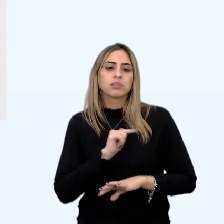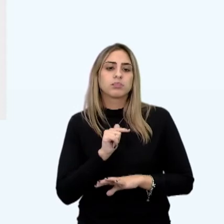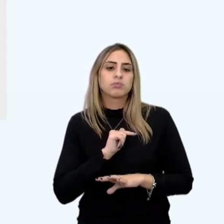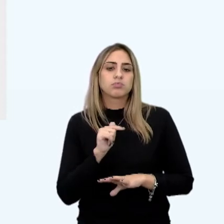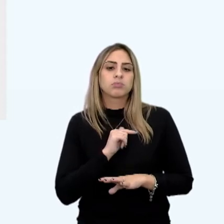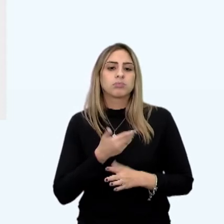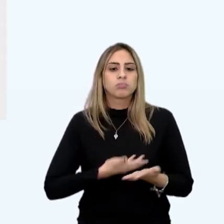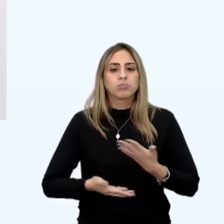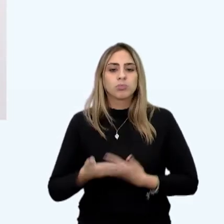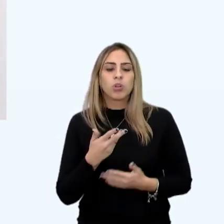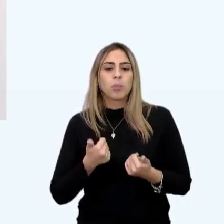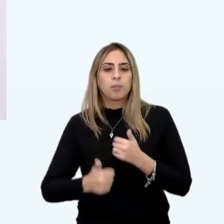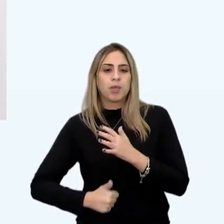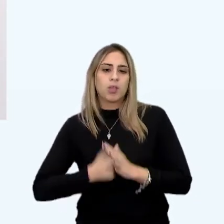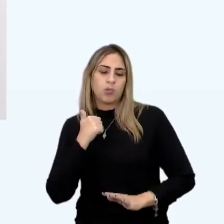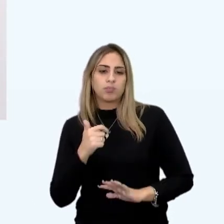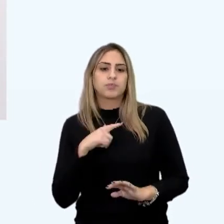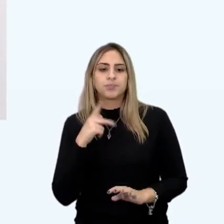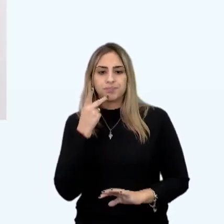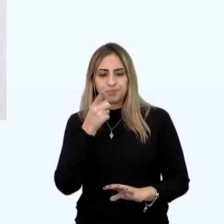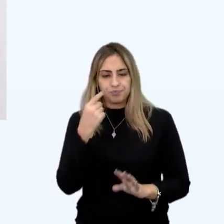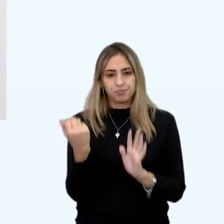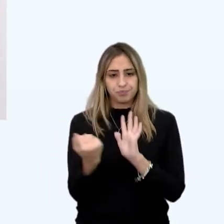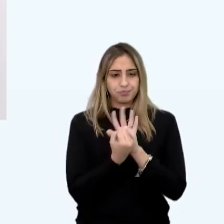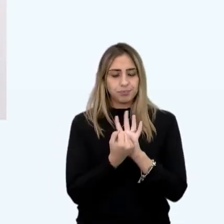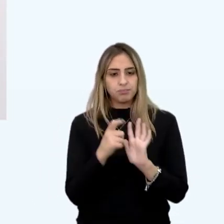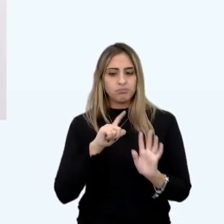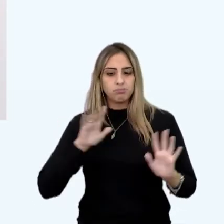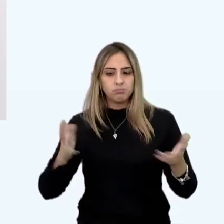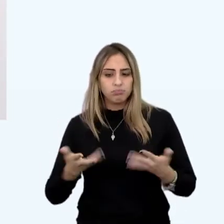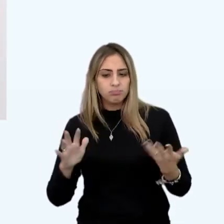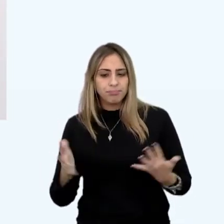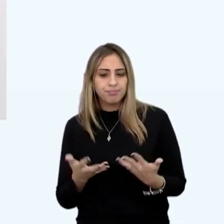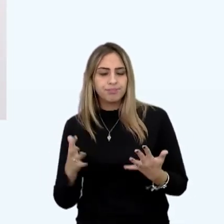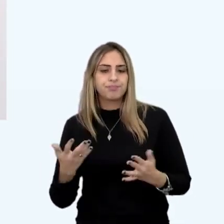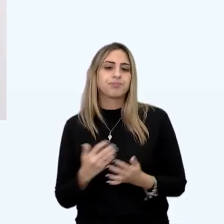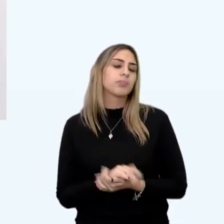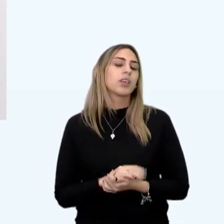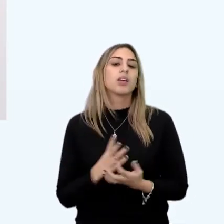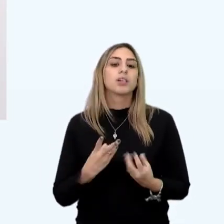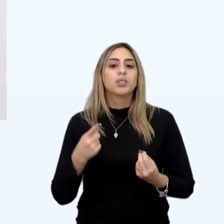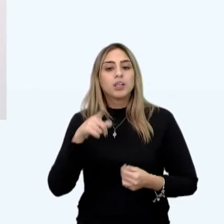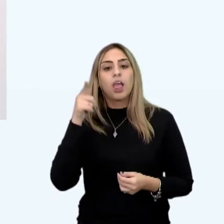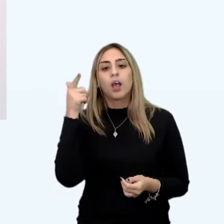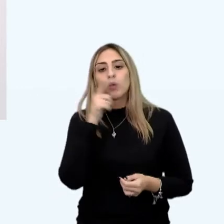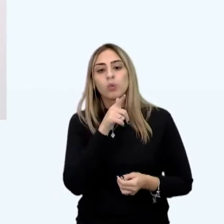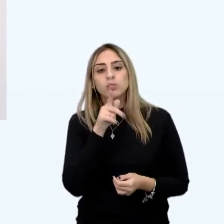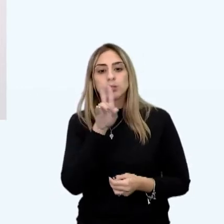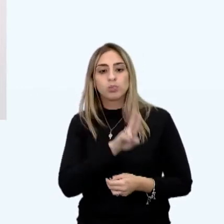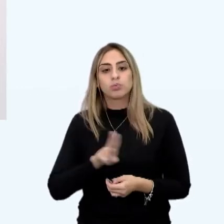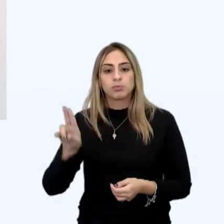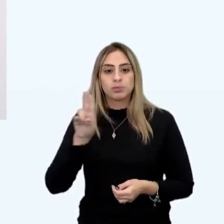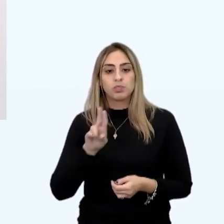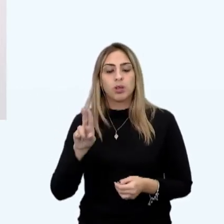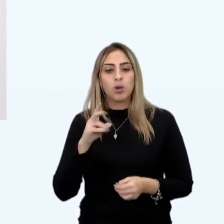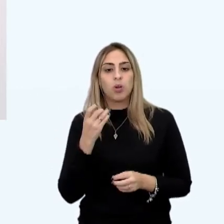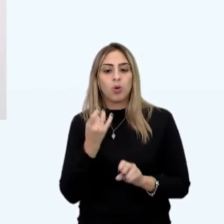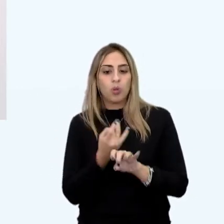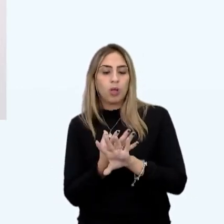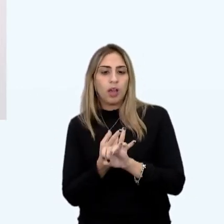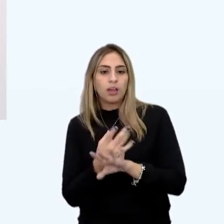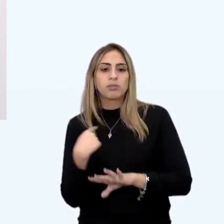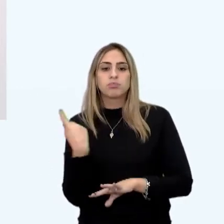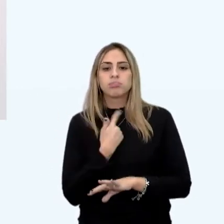engajamento qualificado. Dizemos que uma marca possui um engajamento qualificado quando ela consegue utilizar o canal online para